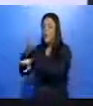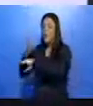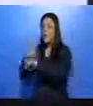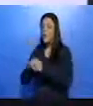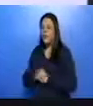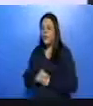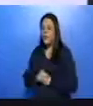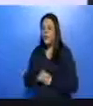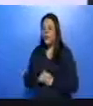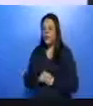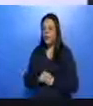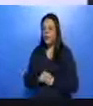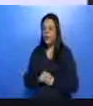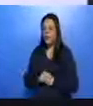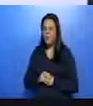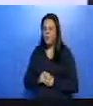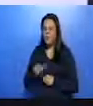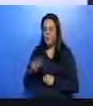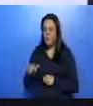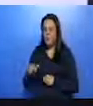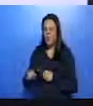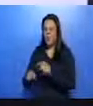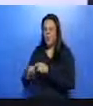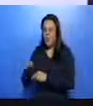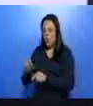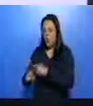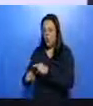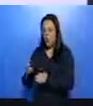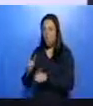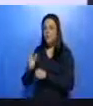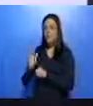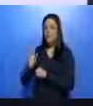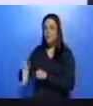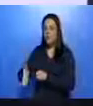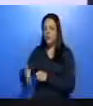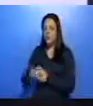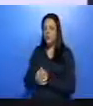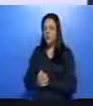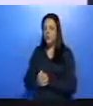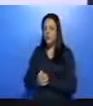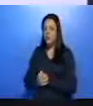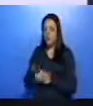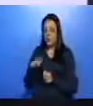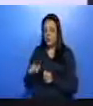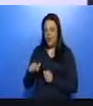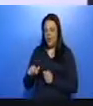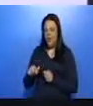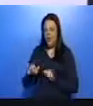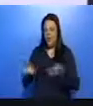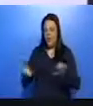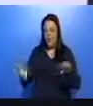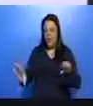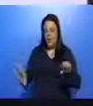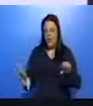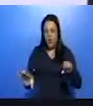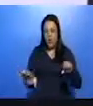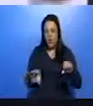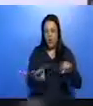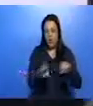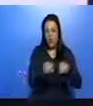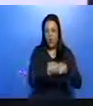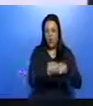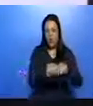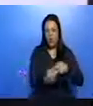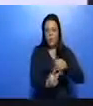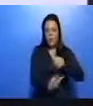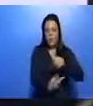subordinada, tendo a função de objeto direto. Eu complementei o meu verbo